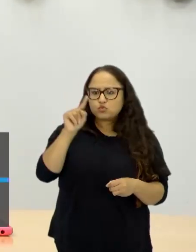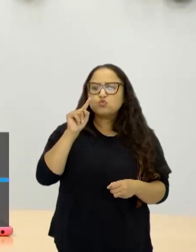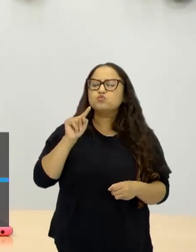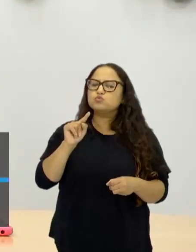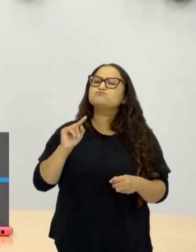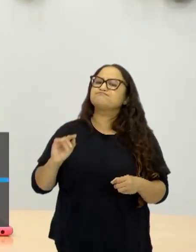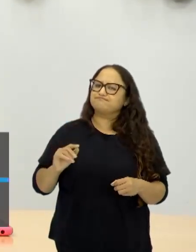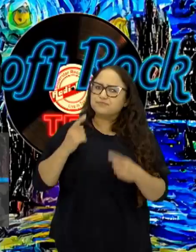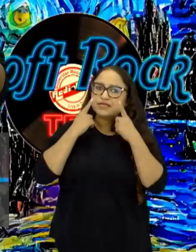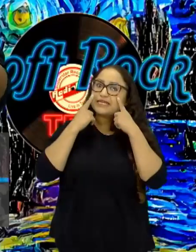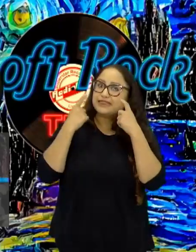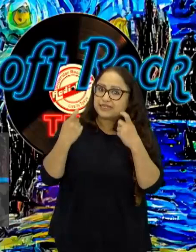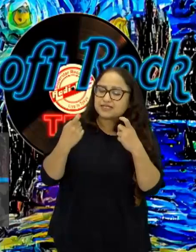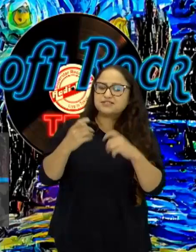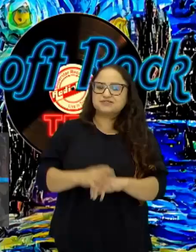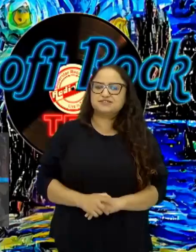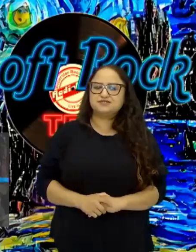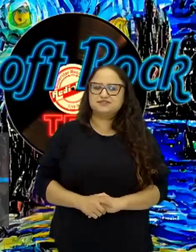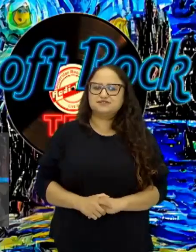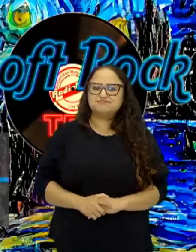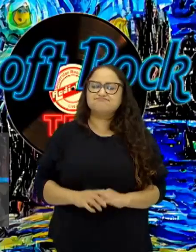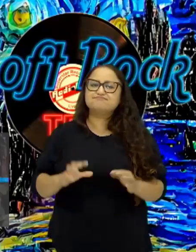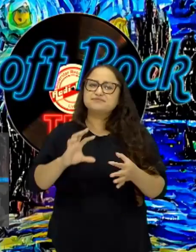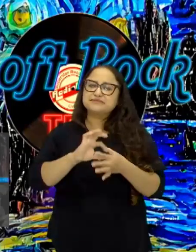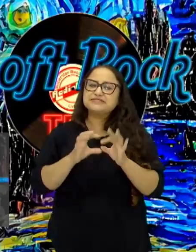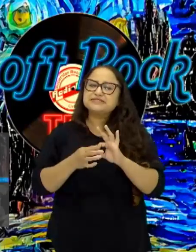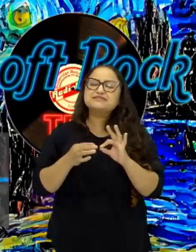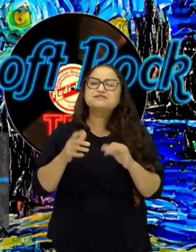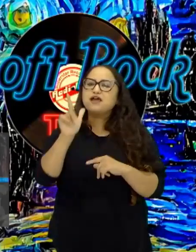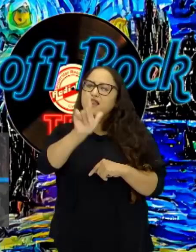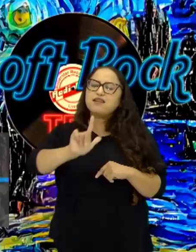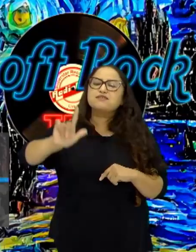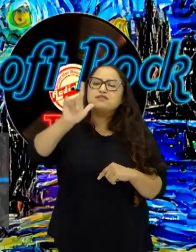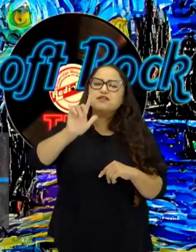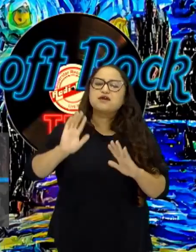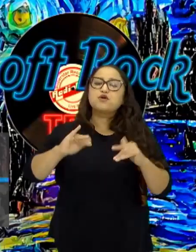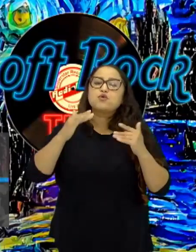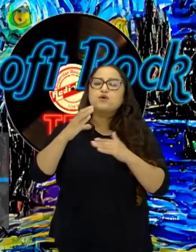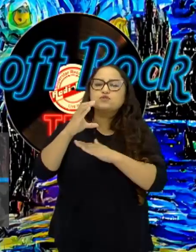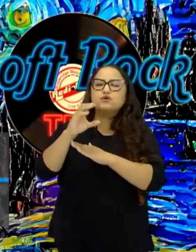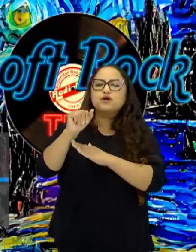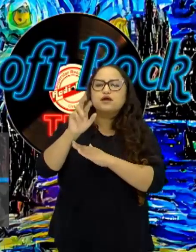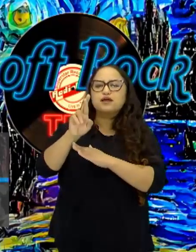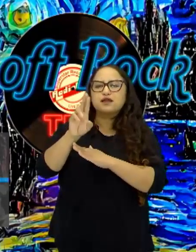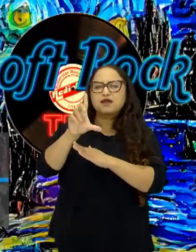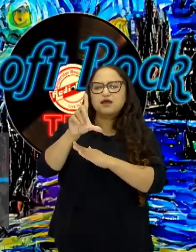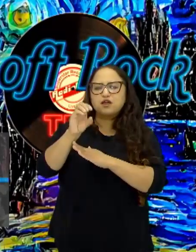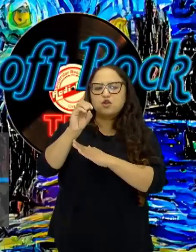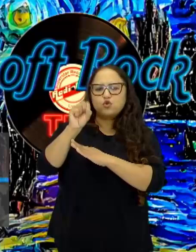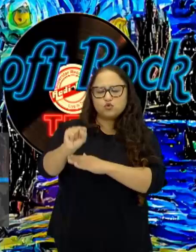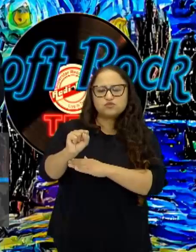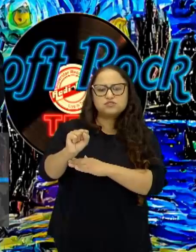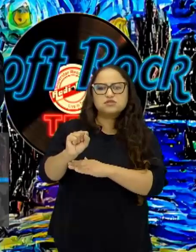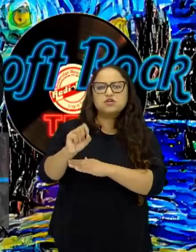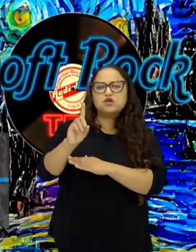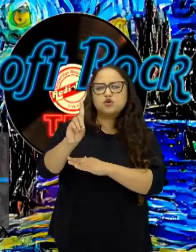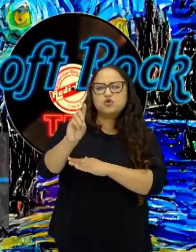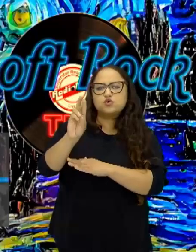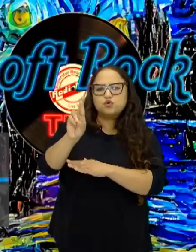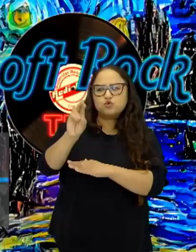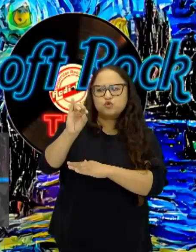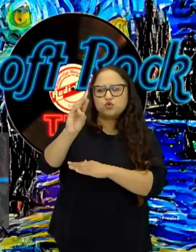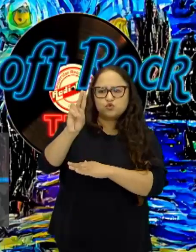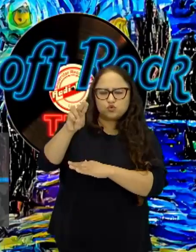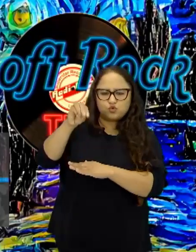nesse contexto, né? Mais uma ligação literária. Porque quando o Carlos Drummond fez o poema José, ele estava exatamente fazendo